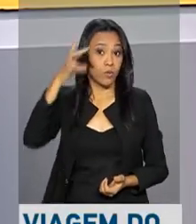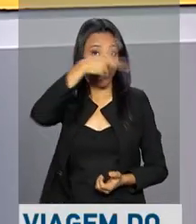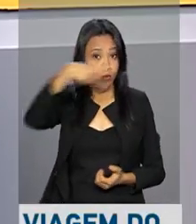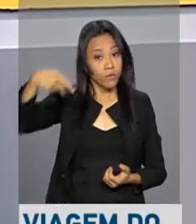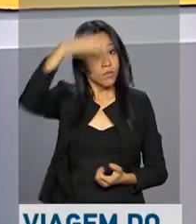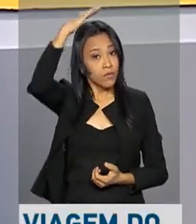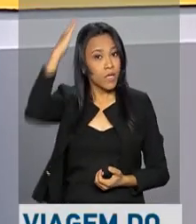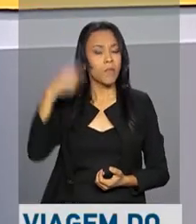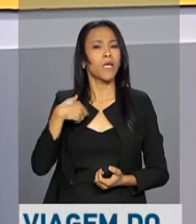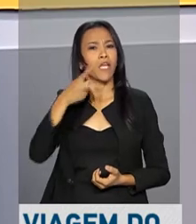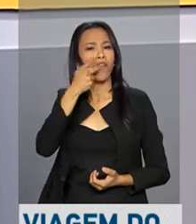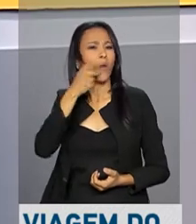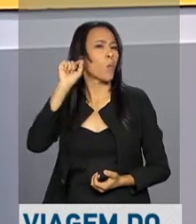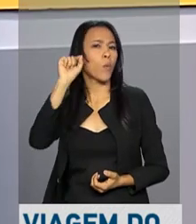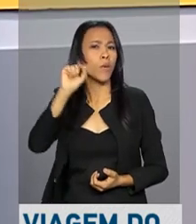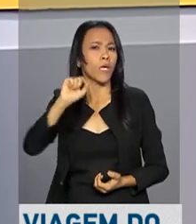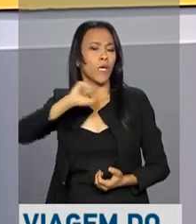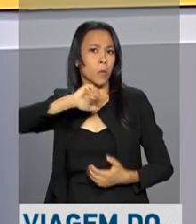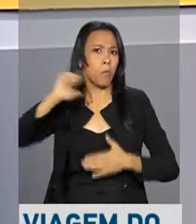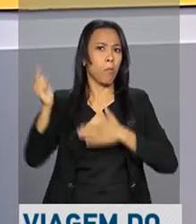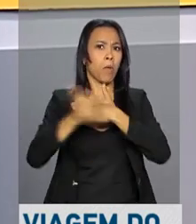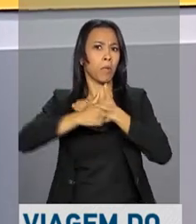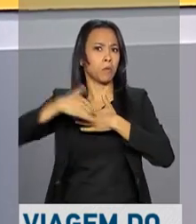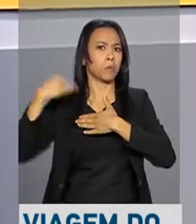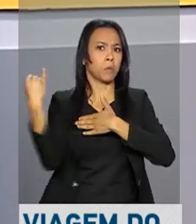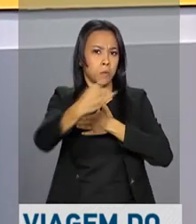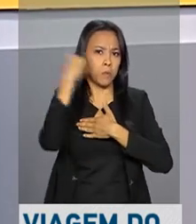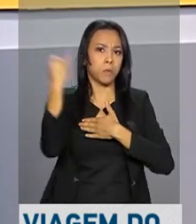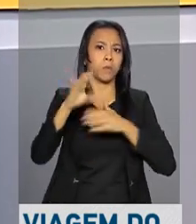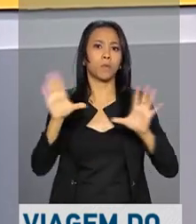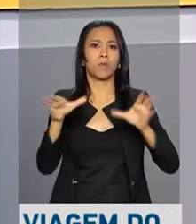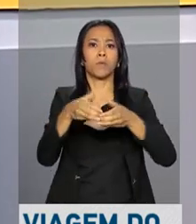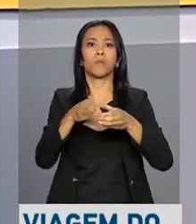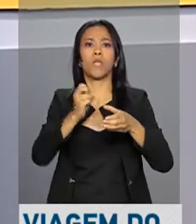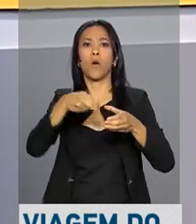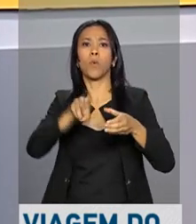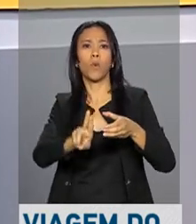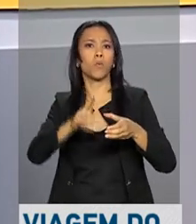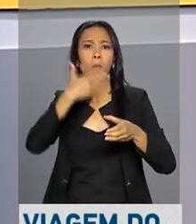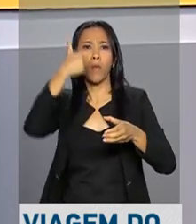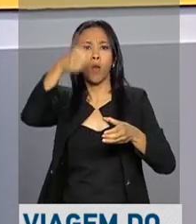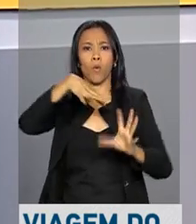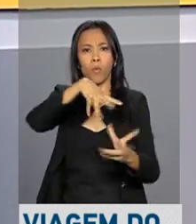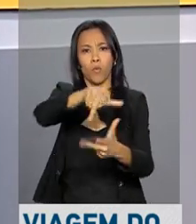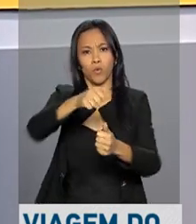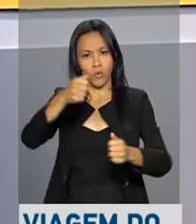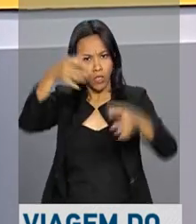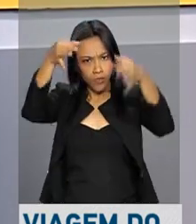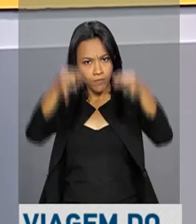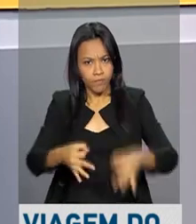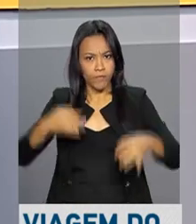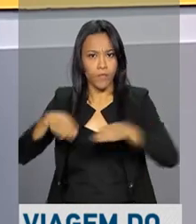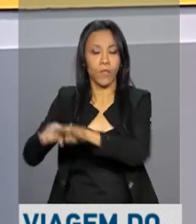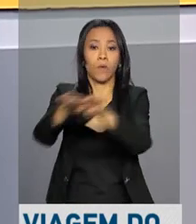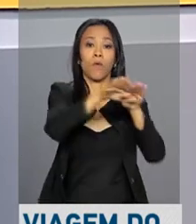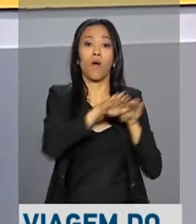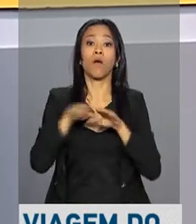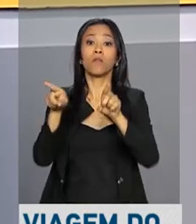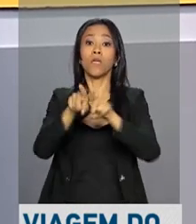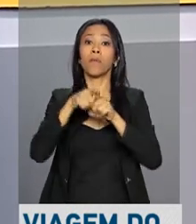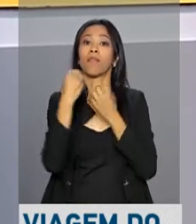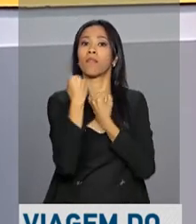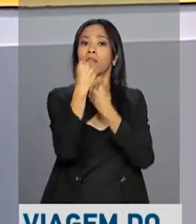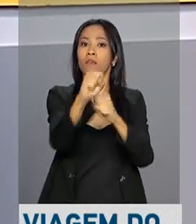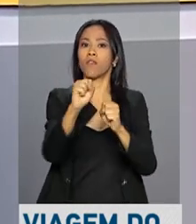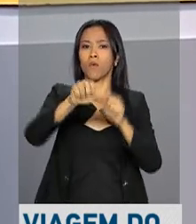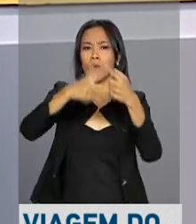presidente Michel Temer ressaltou o papel da ONU para ajudar a construir um mundo melhor e mais justo. O presidente defendeu a reforma